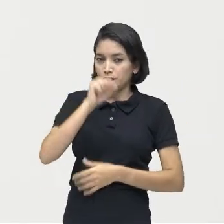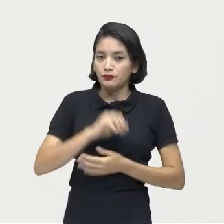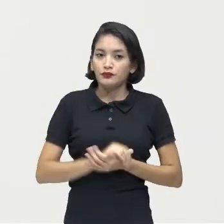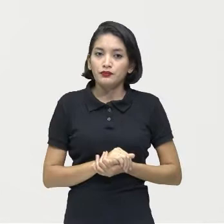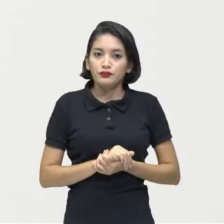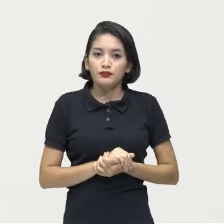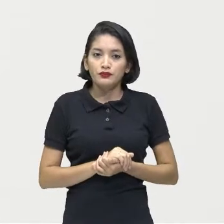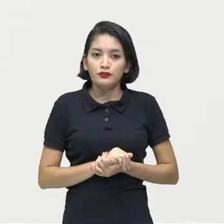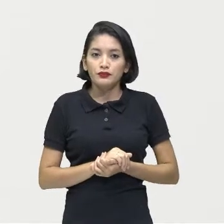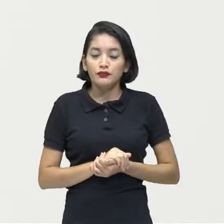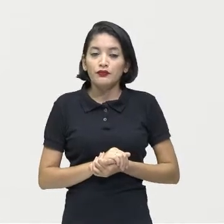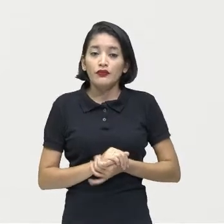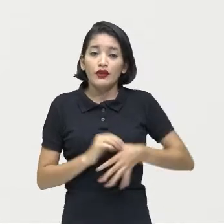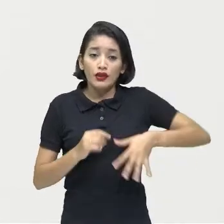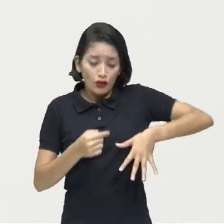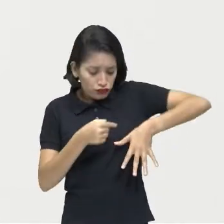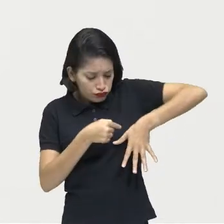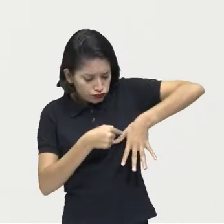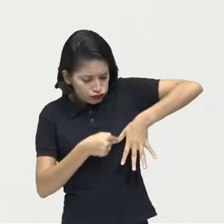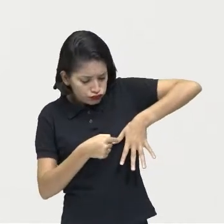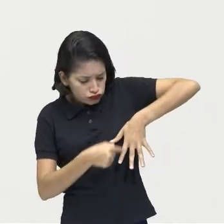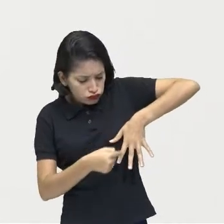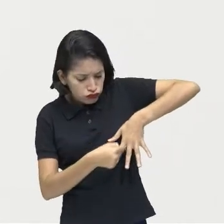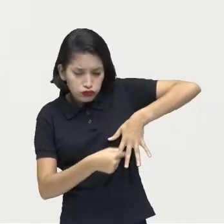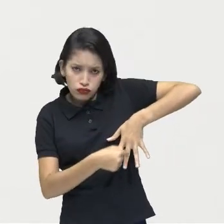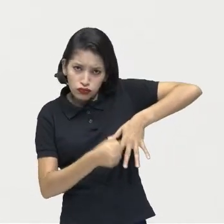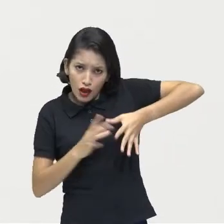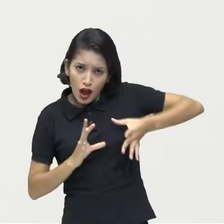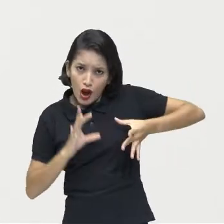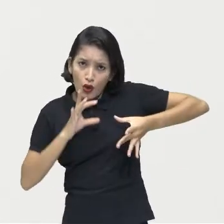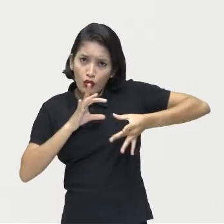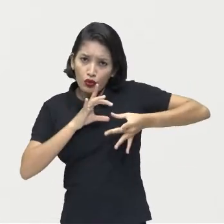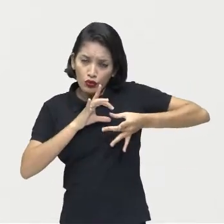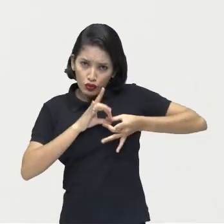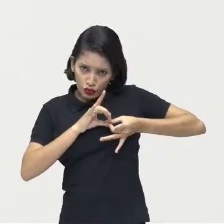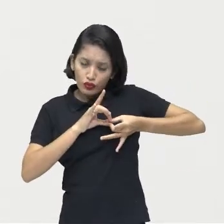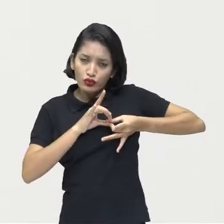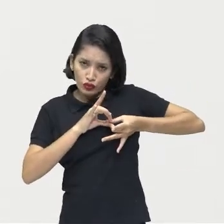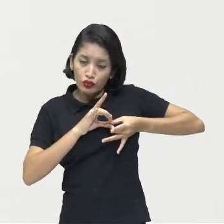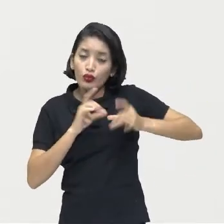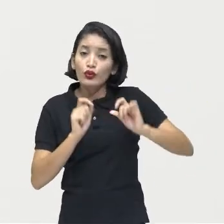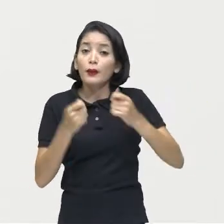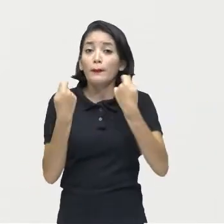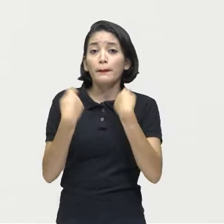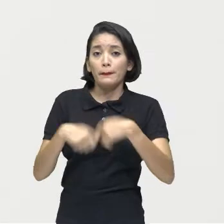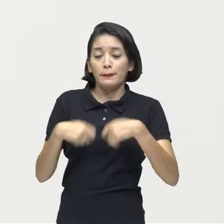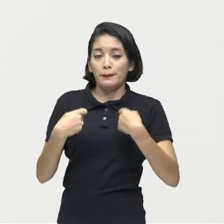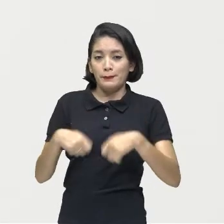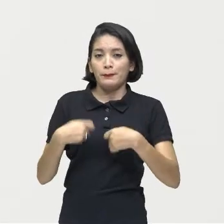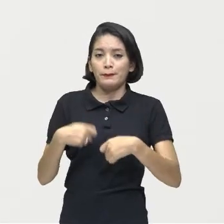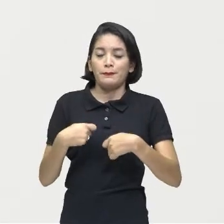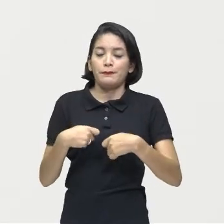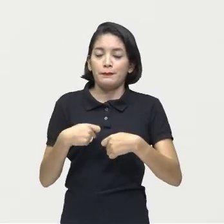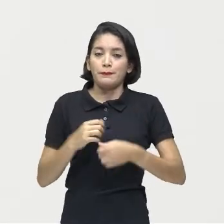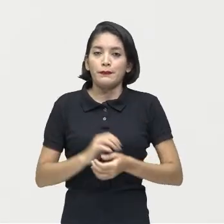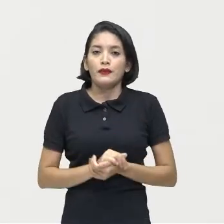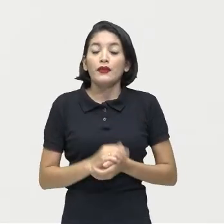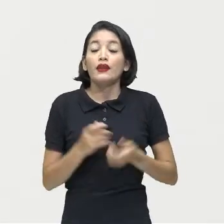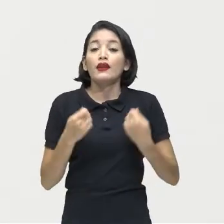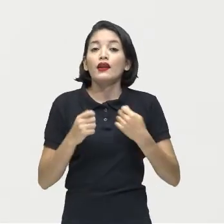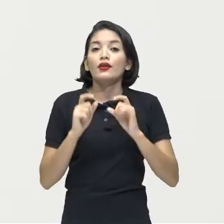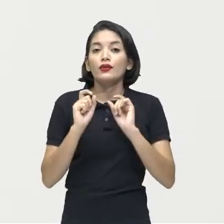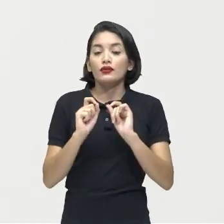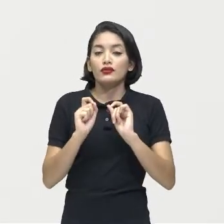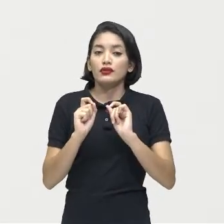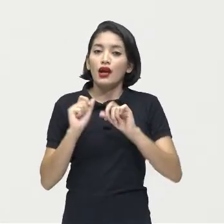esses capilares que estão interligados ao alvéolo pulmonar, porque o que ele precisa? Ele precisa